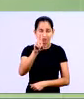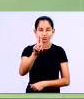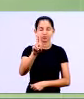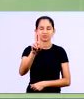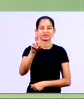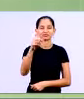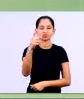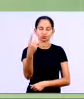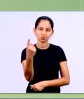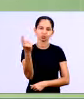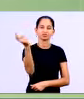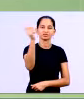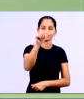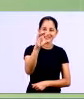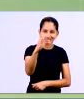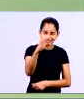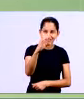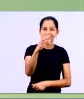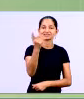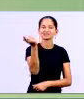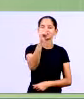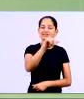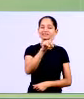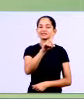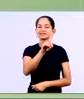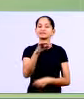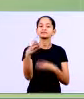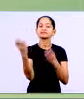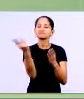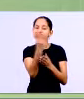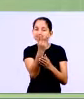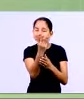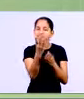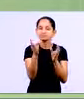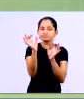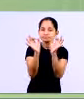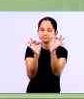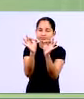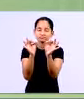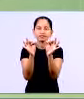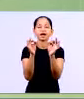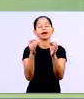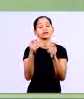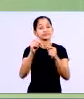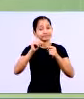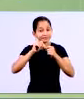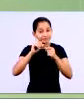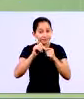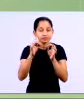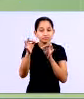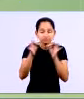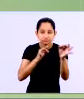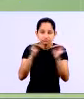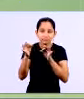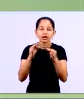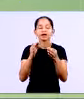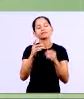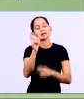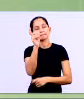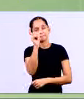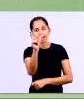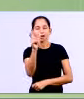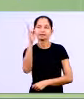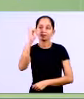Vai dar certinho? Então, vai dar certinho. O que eu faço? Eu divido as palavras em